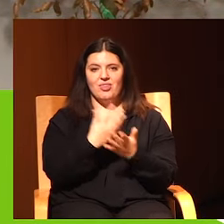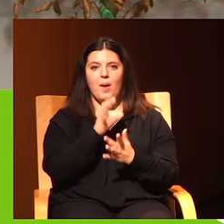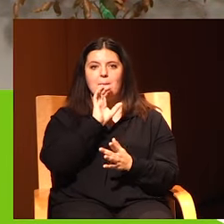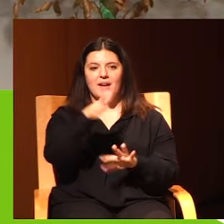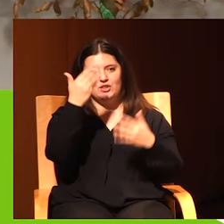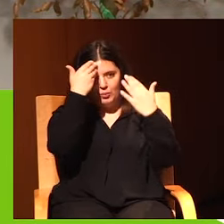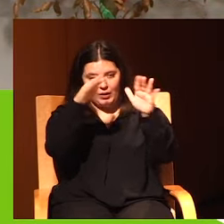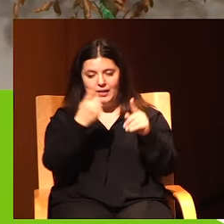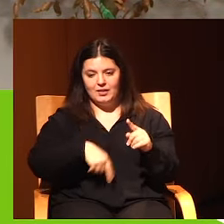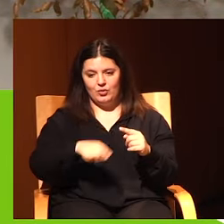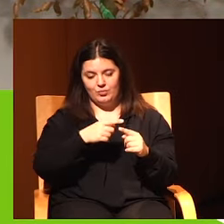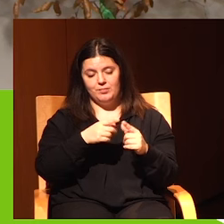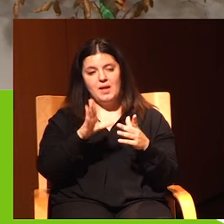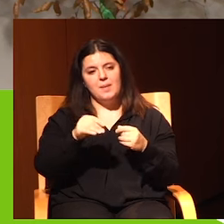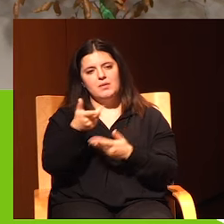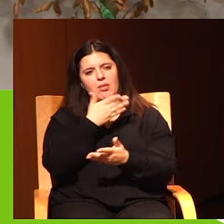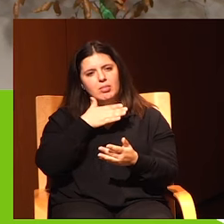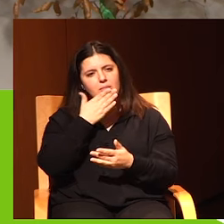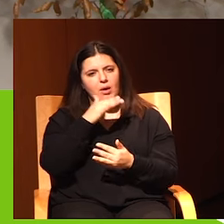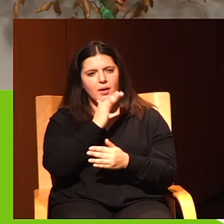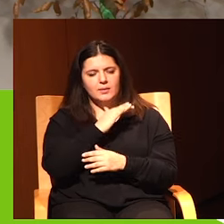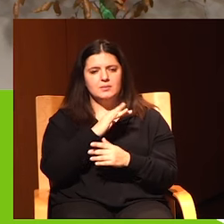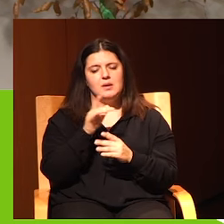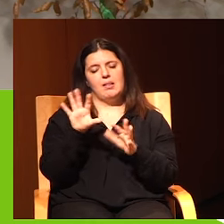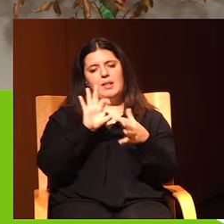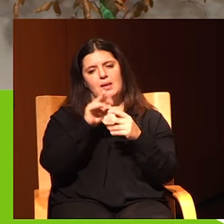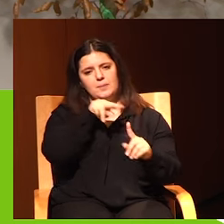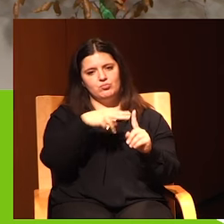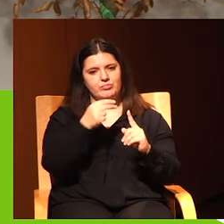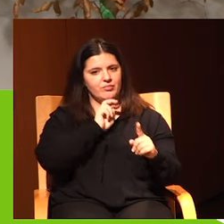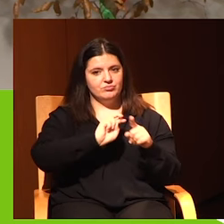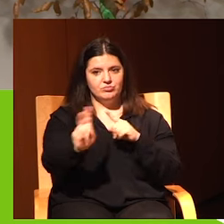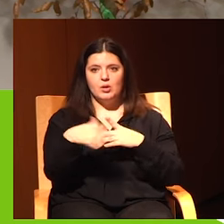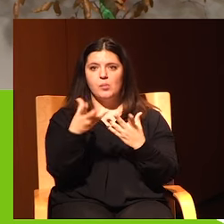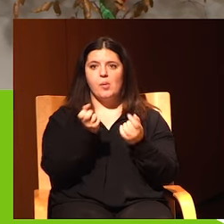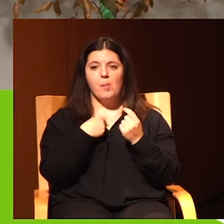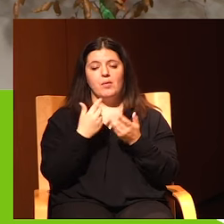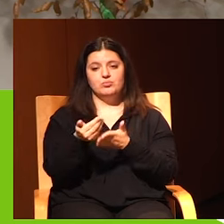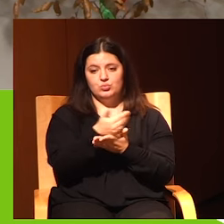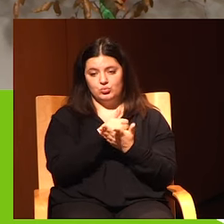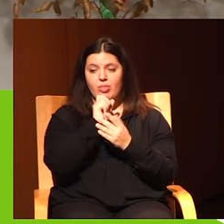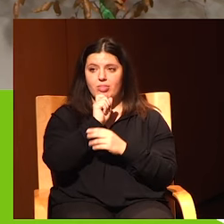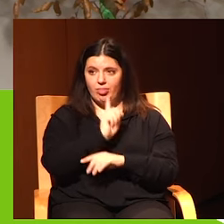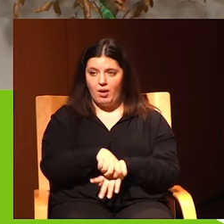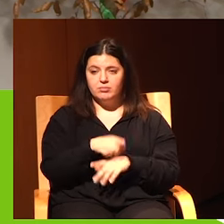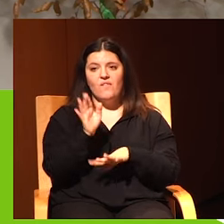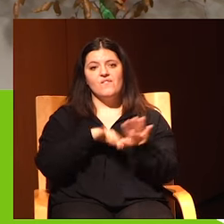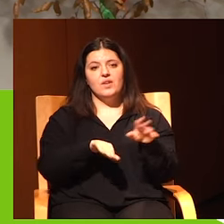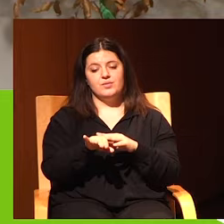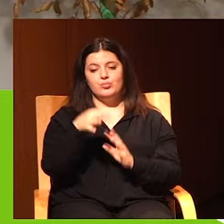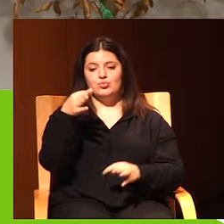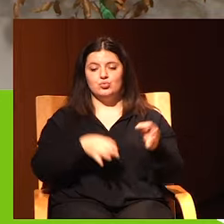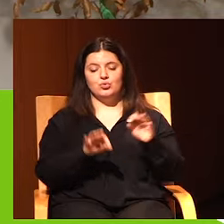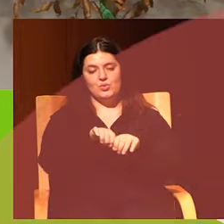democrático e sustentável do ponto de vista energético poupamos recursos fazemos